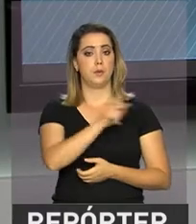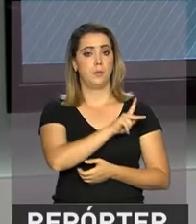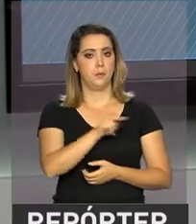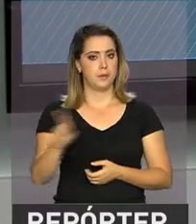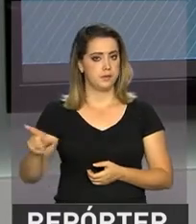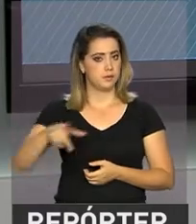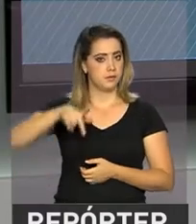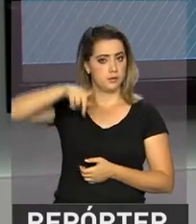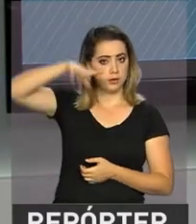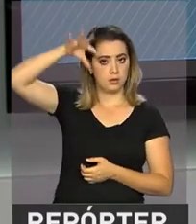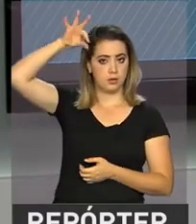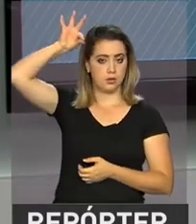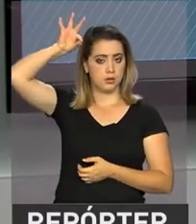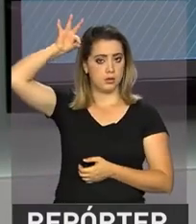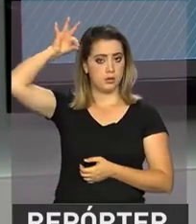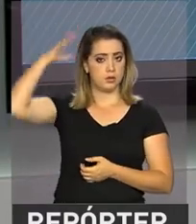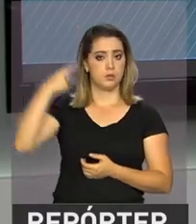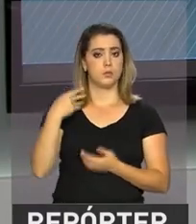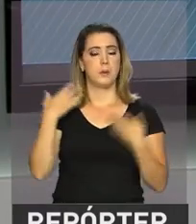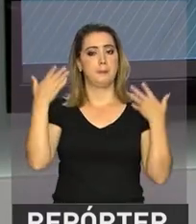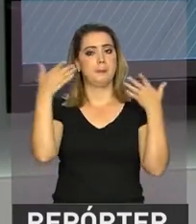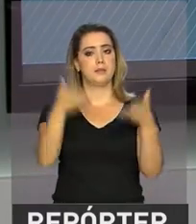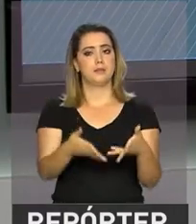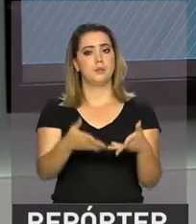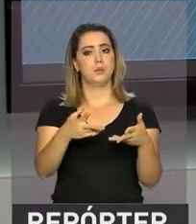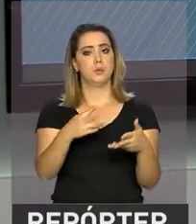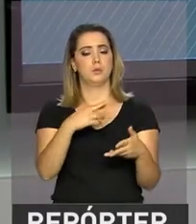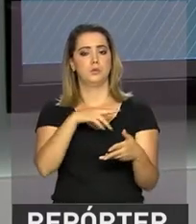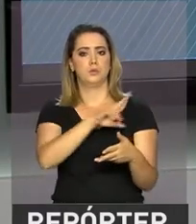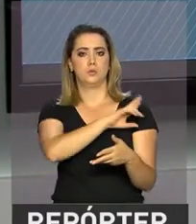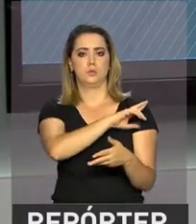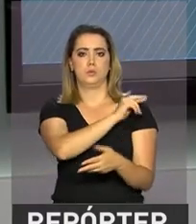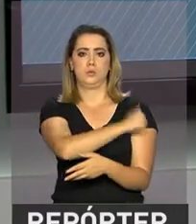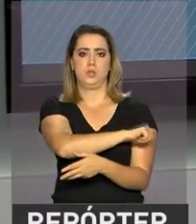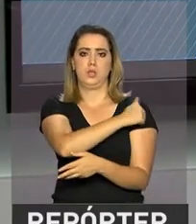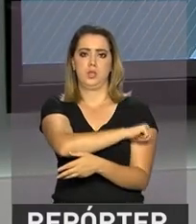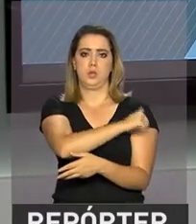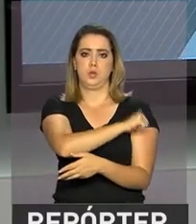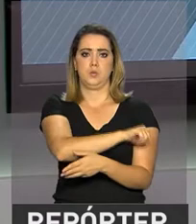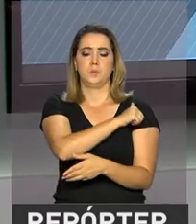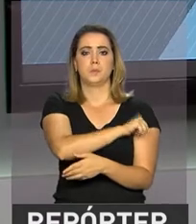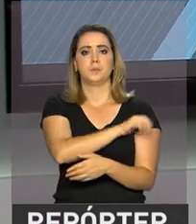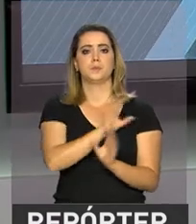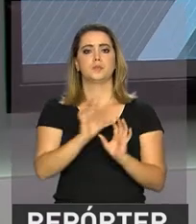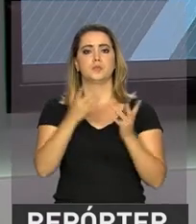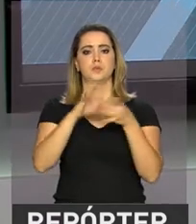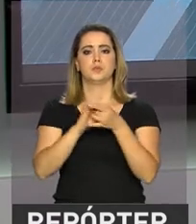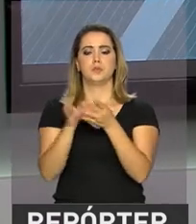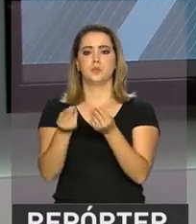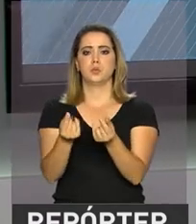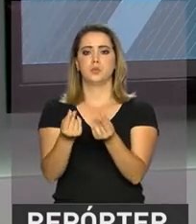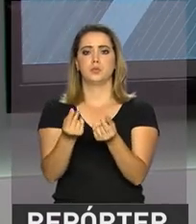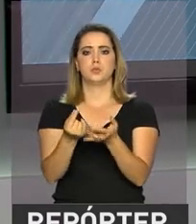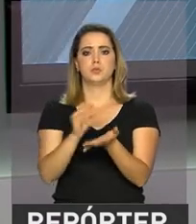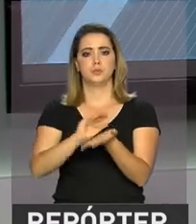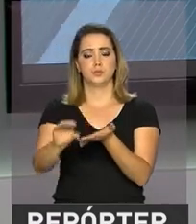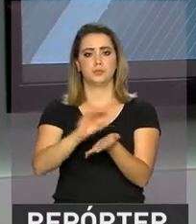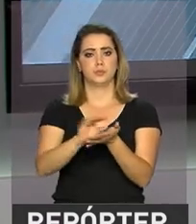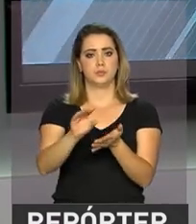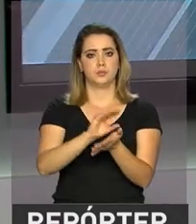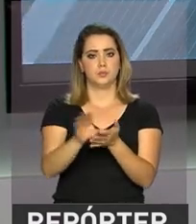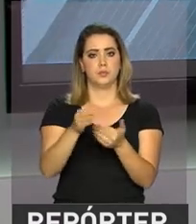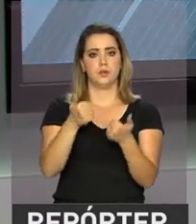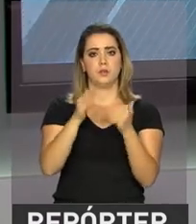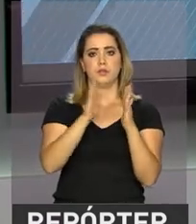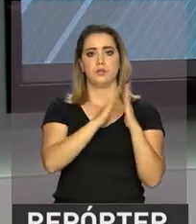em exercício, Rodrigo Maia, participou no Rio de Janeiro da cerimônia para a liberação de recursos na área de habilitação